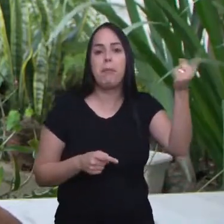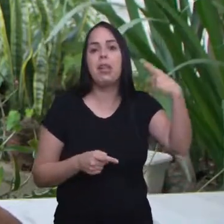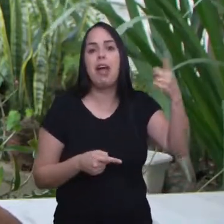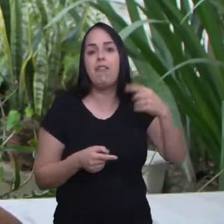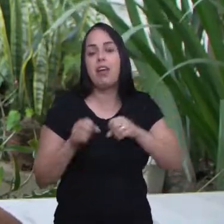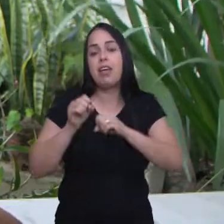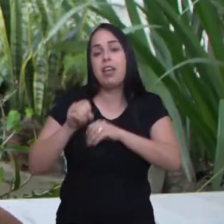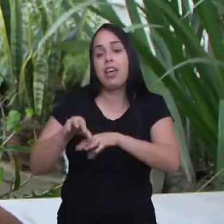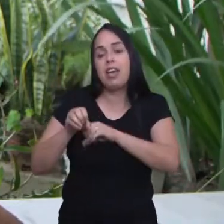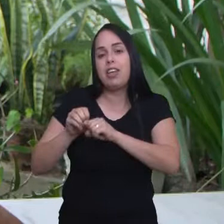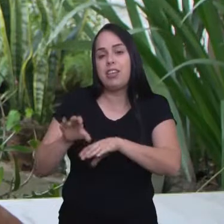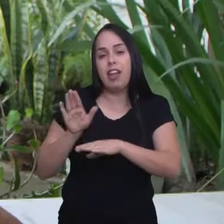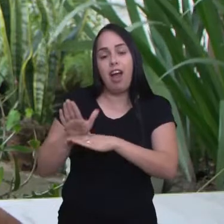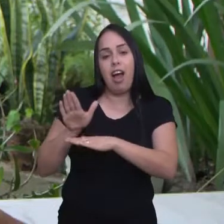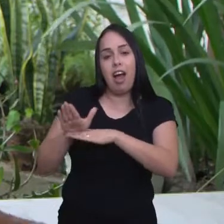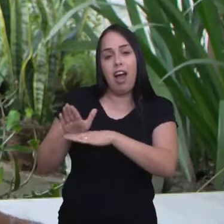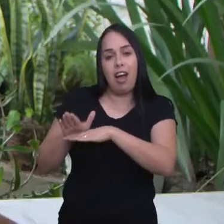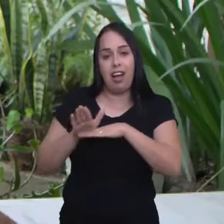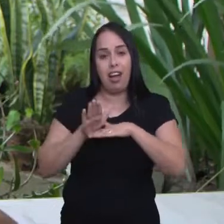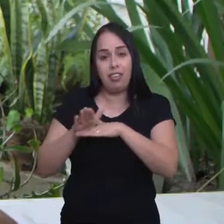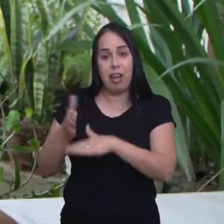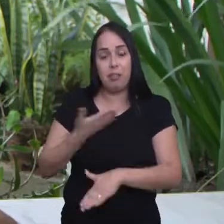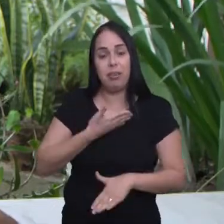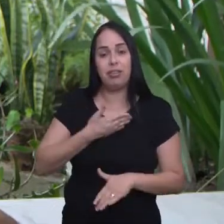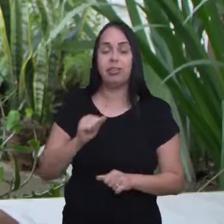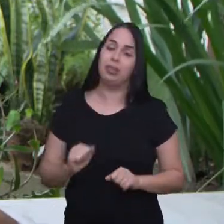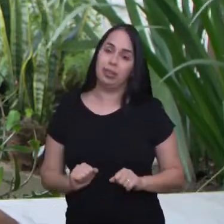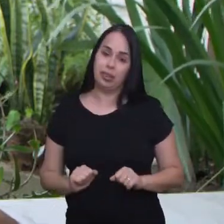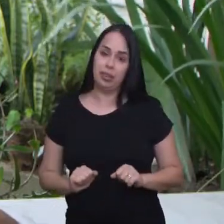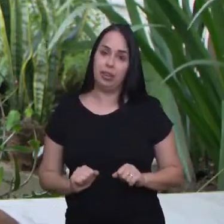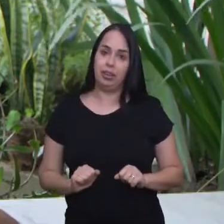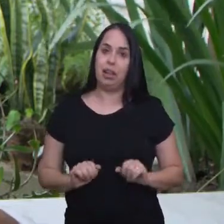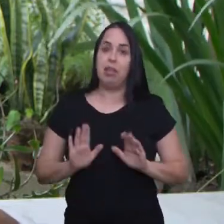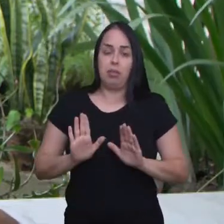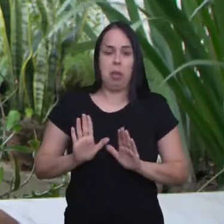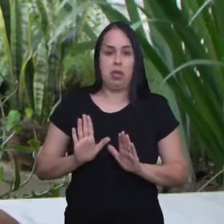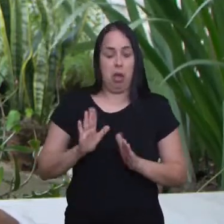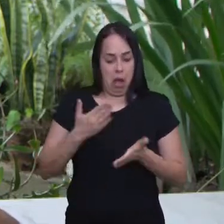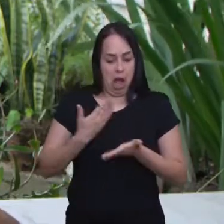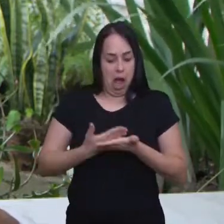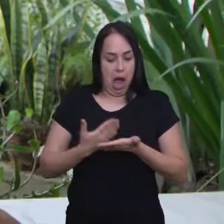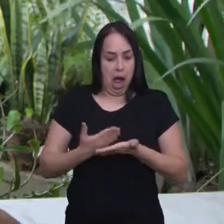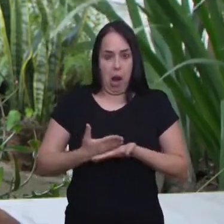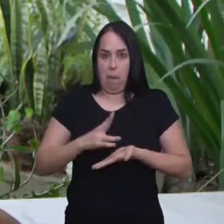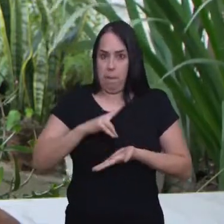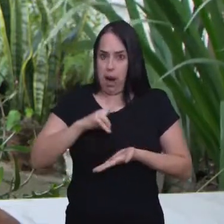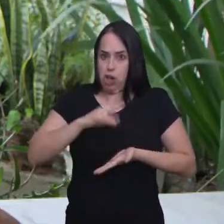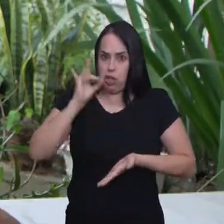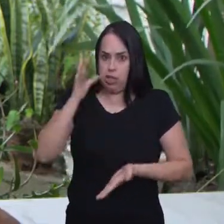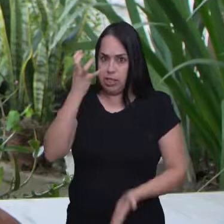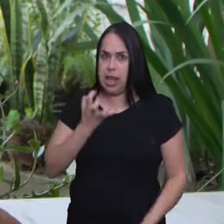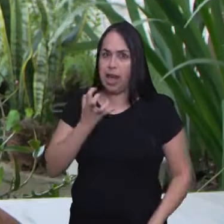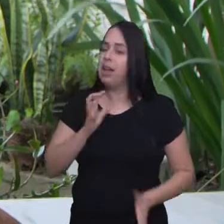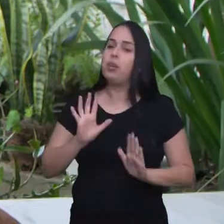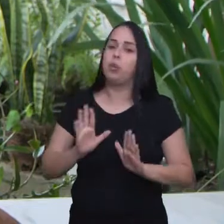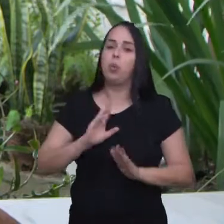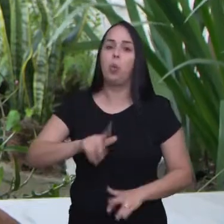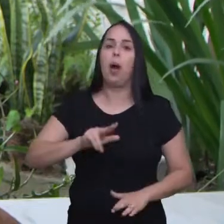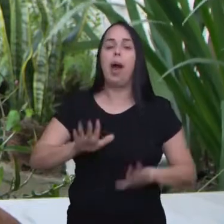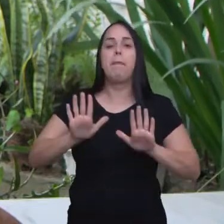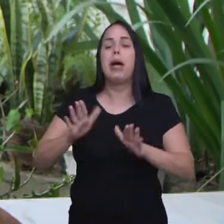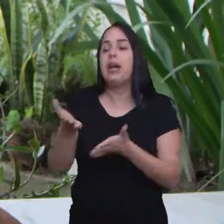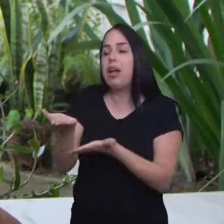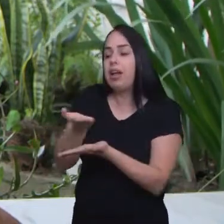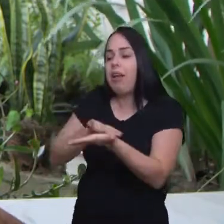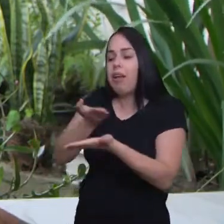mandavam a gente ensinar. Então, não era propriamente aula particular, a gente estudava